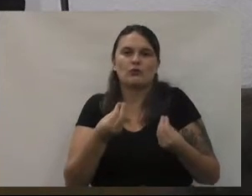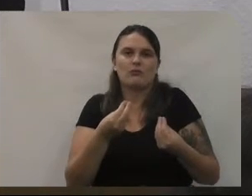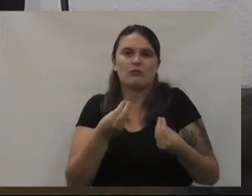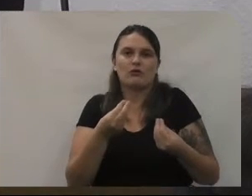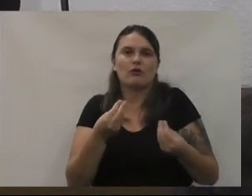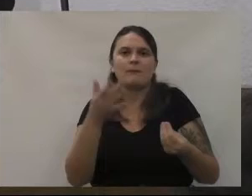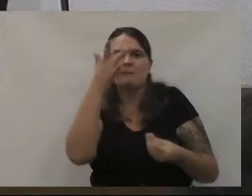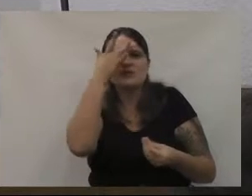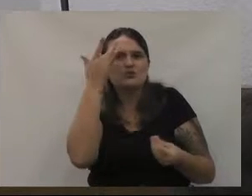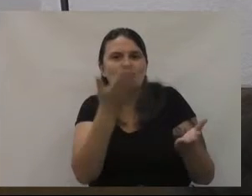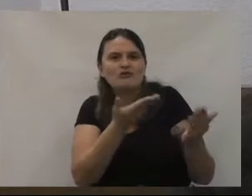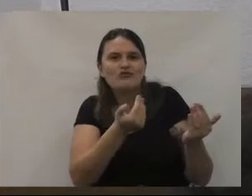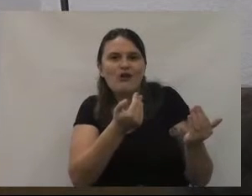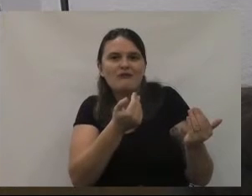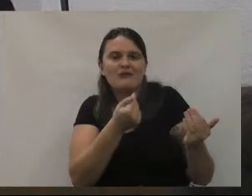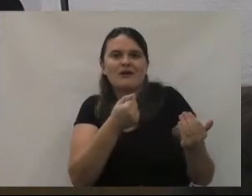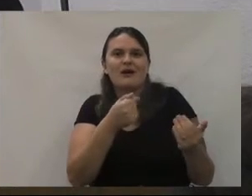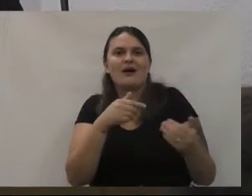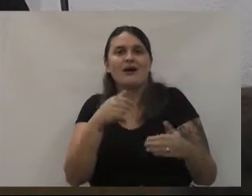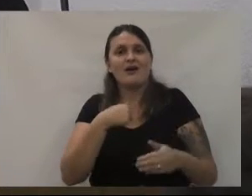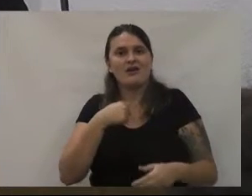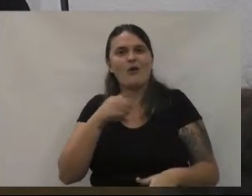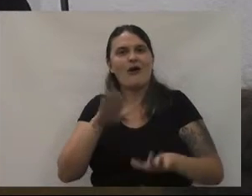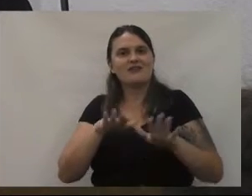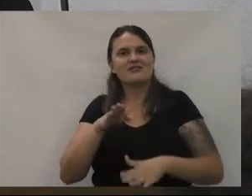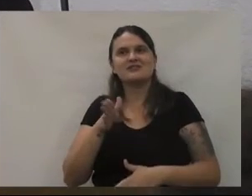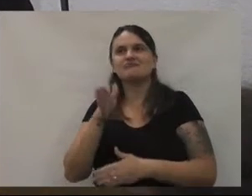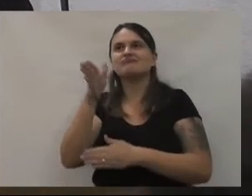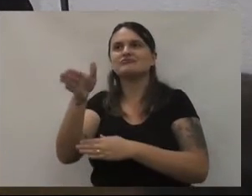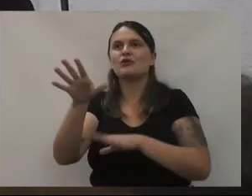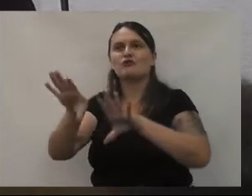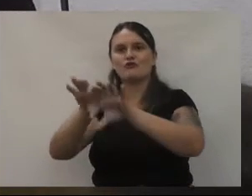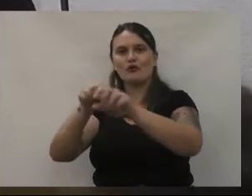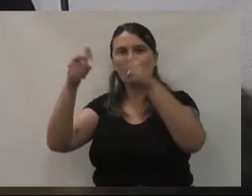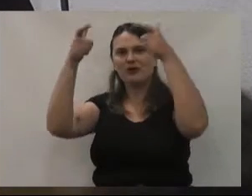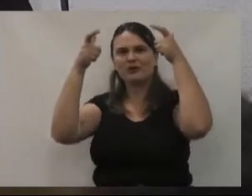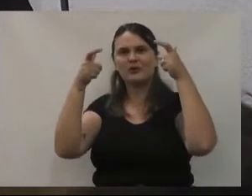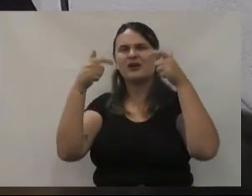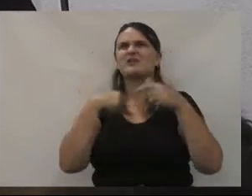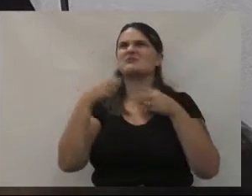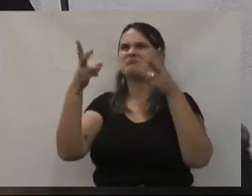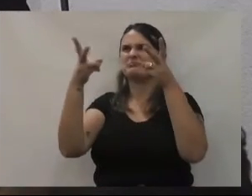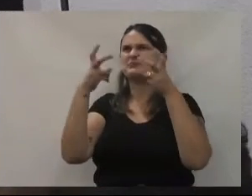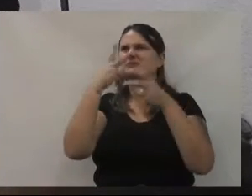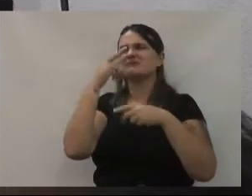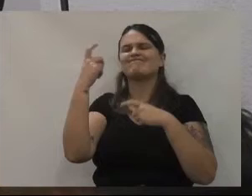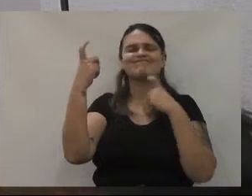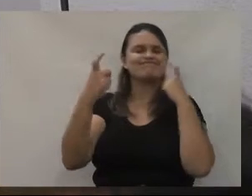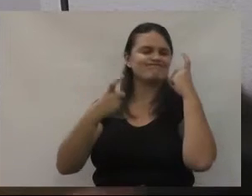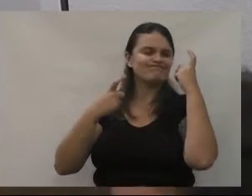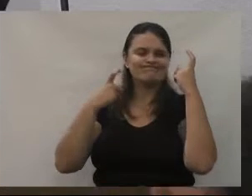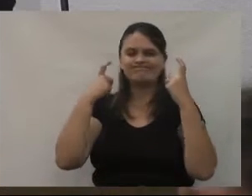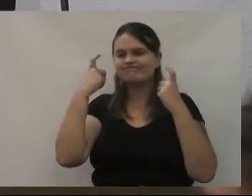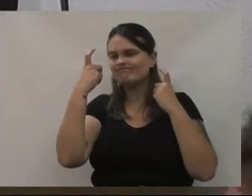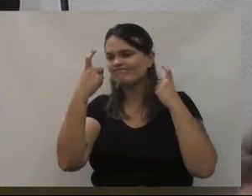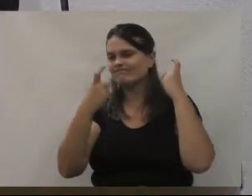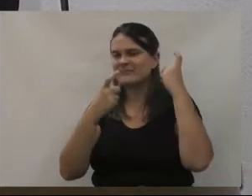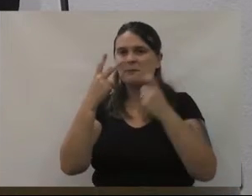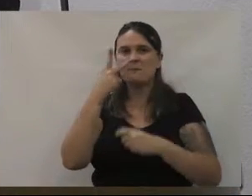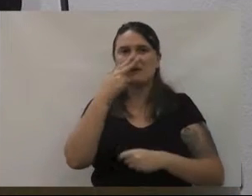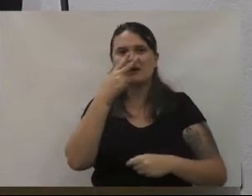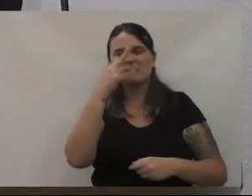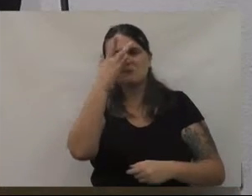nova juventude? Eu, a cada formatura que eu participo aí, eu vejo com preocupação jogando